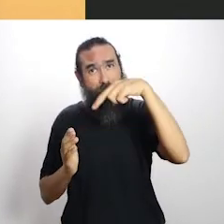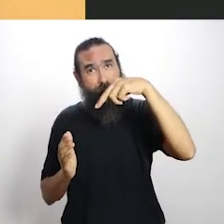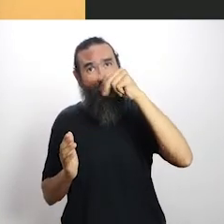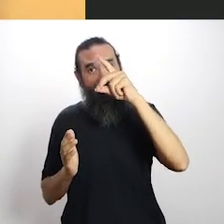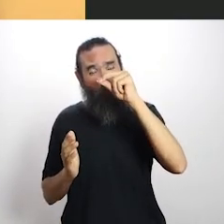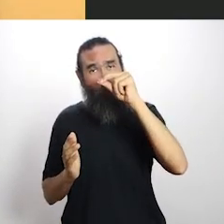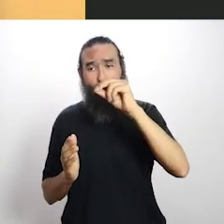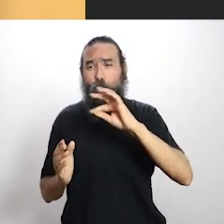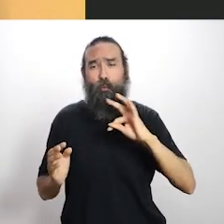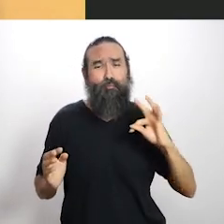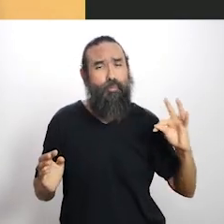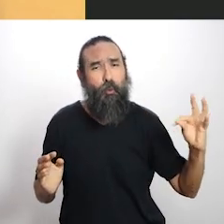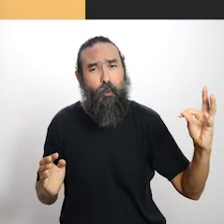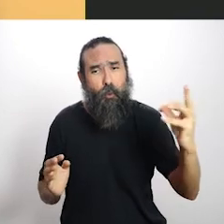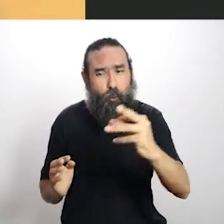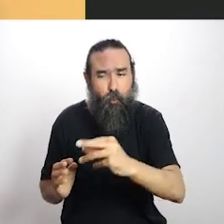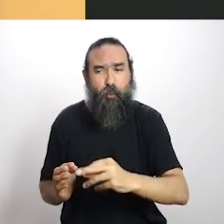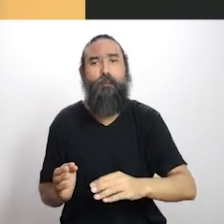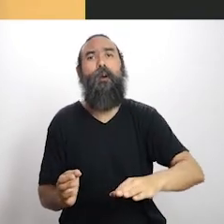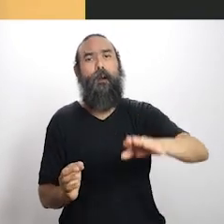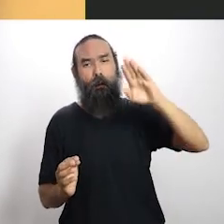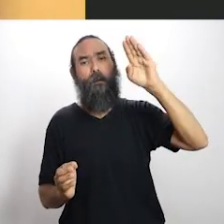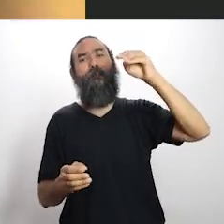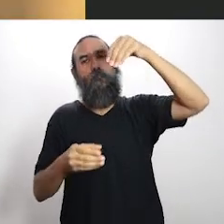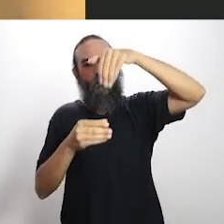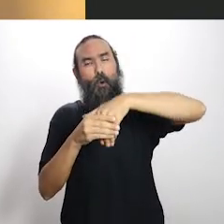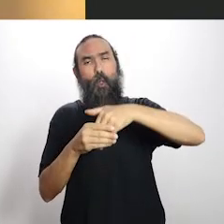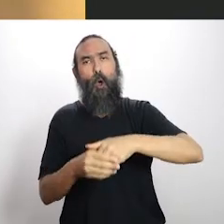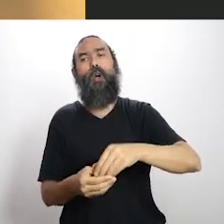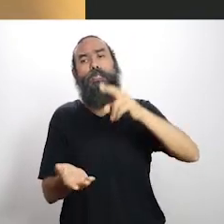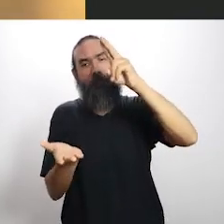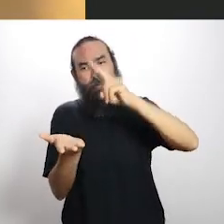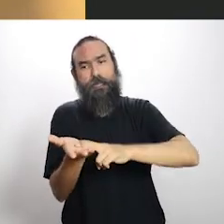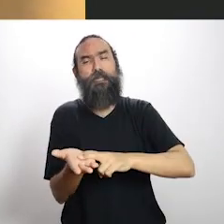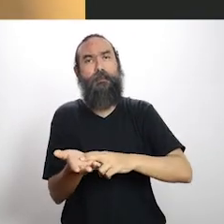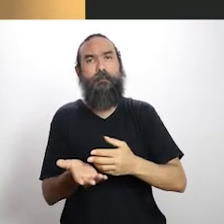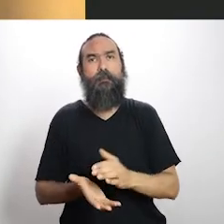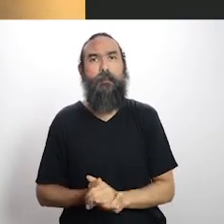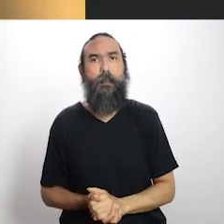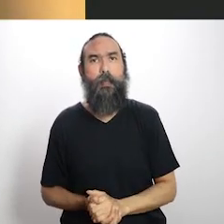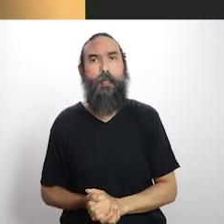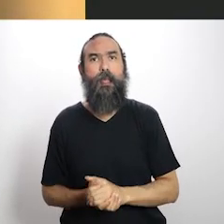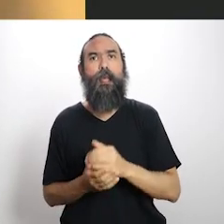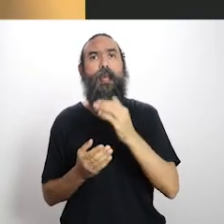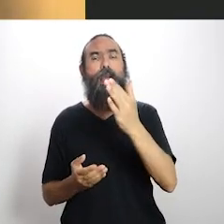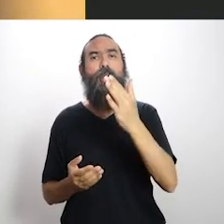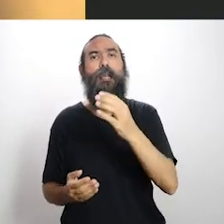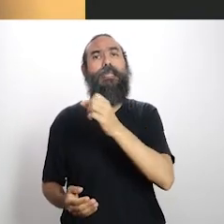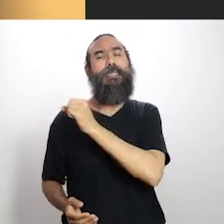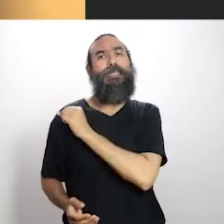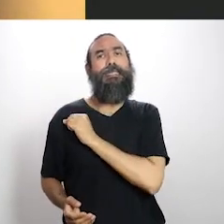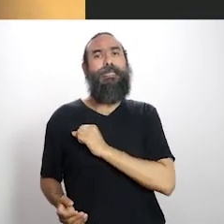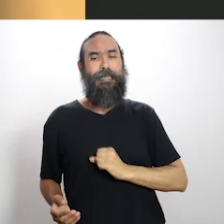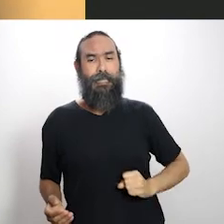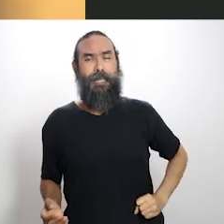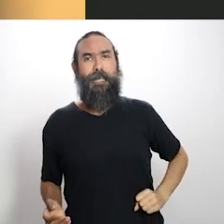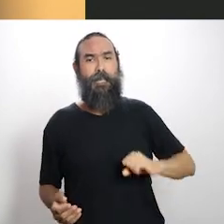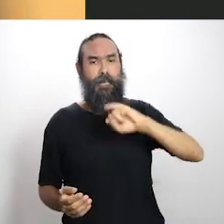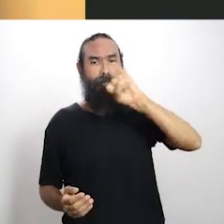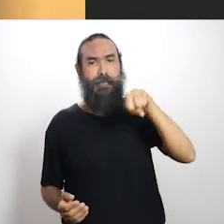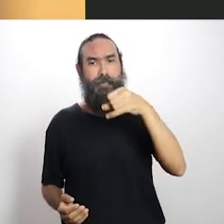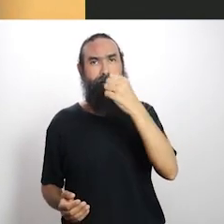disse que não teve muito trabalho de convencimento o trabalho dele foi evitar a emenda para que esse aspecto